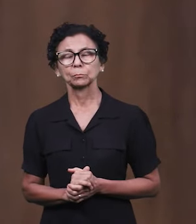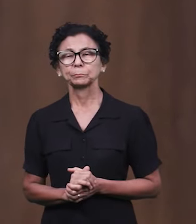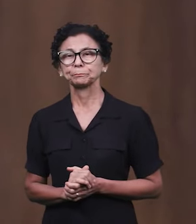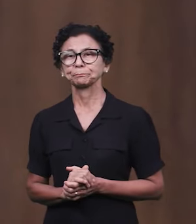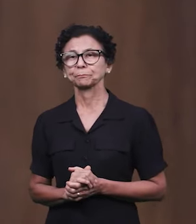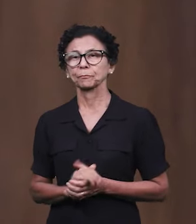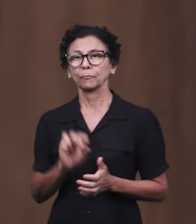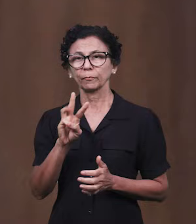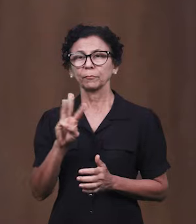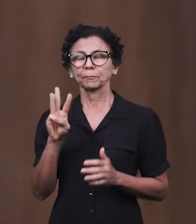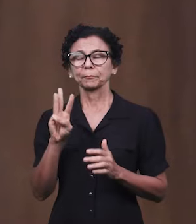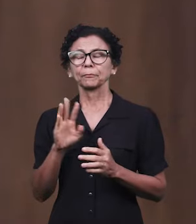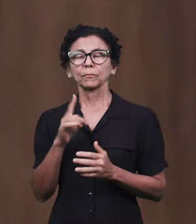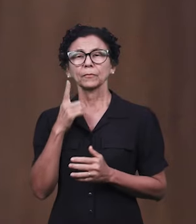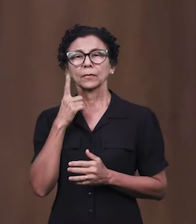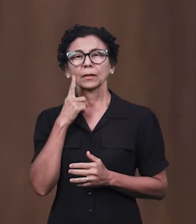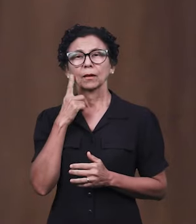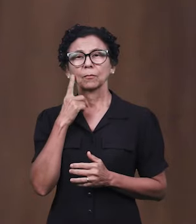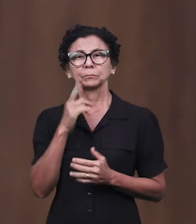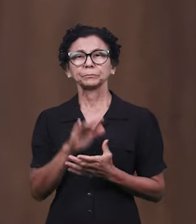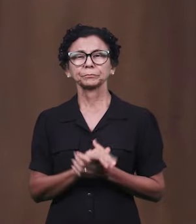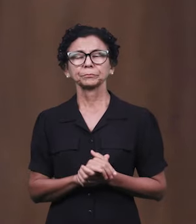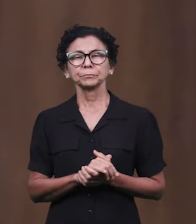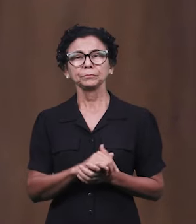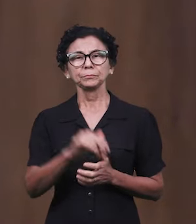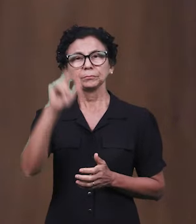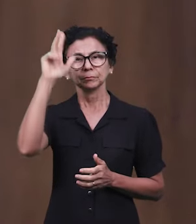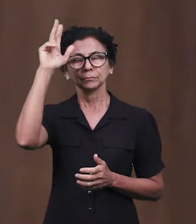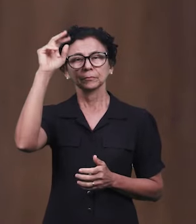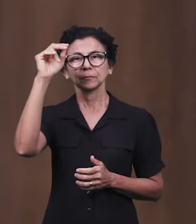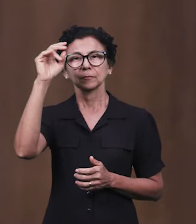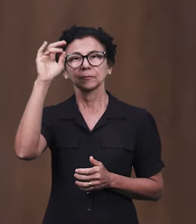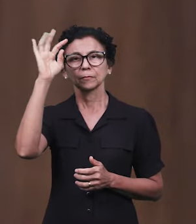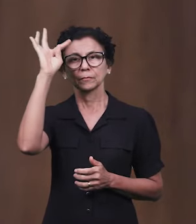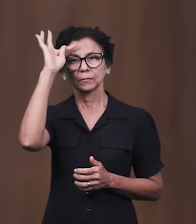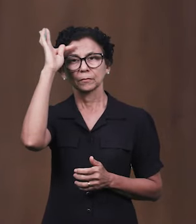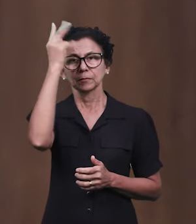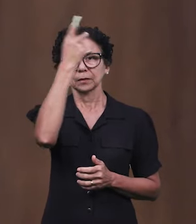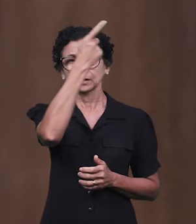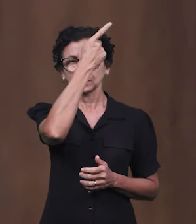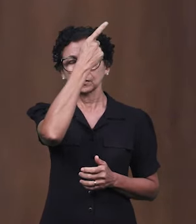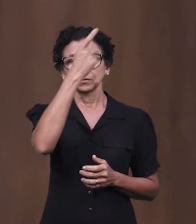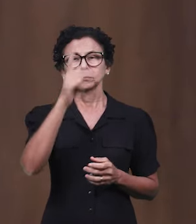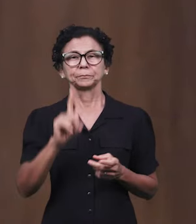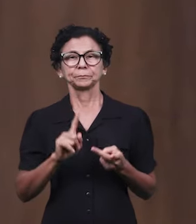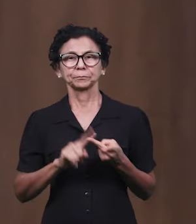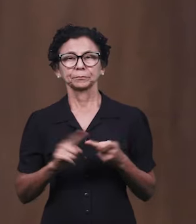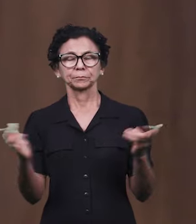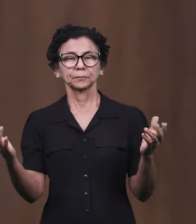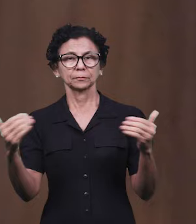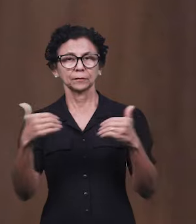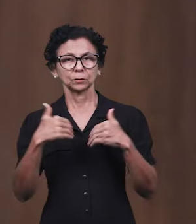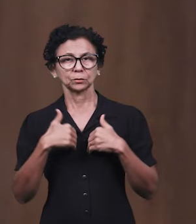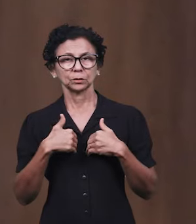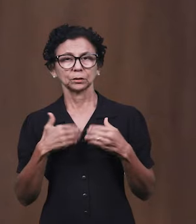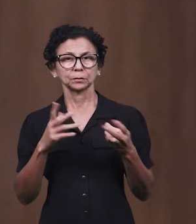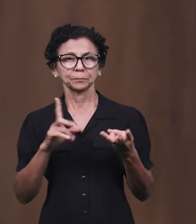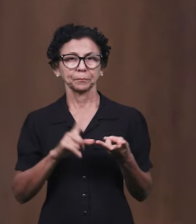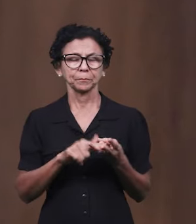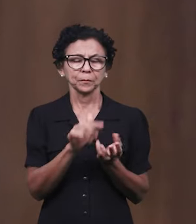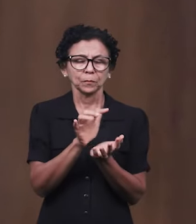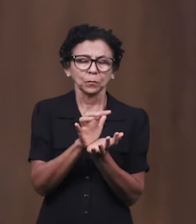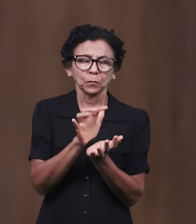verifica TDAH, autismo, idosos, e lá tem as diretrizes, são as diretrizes que